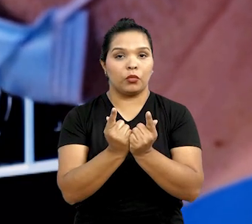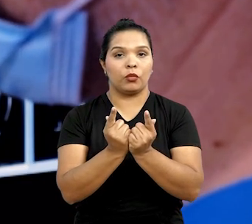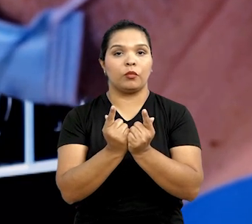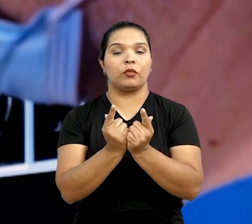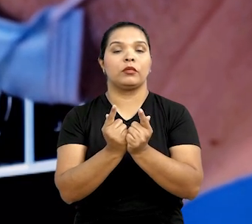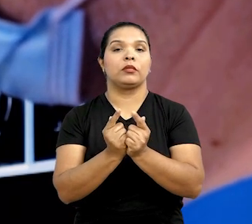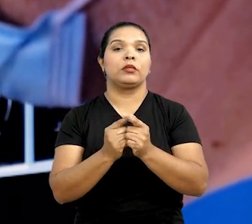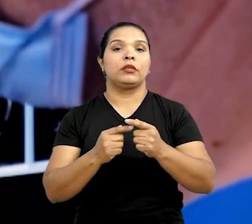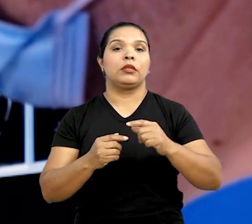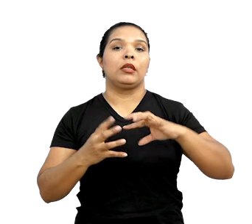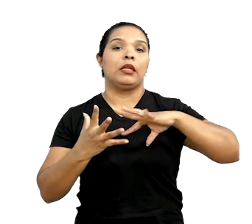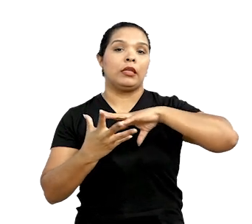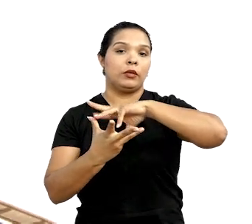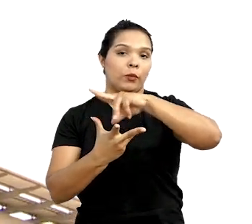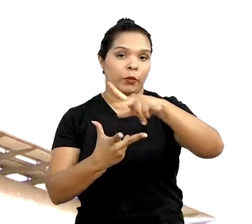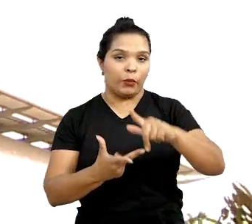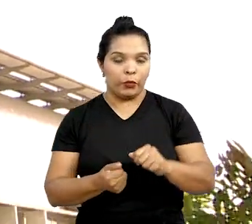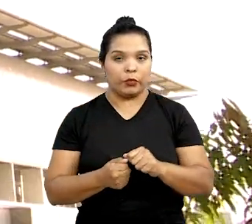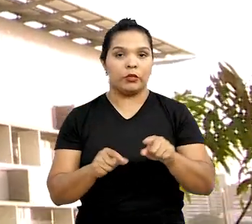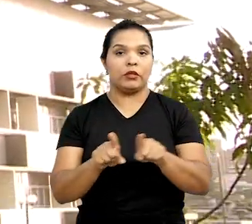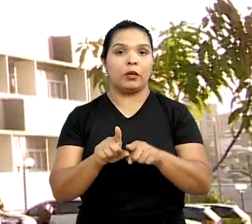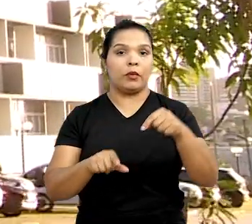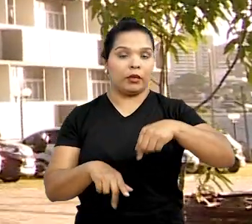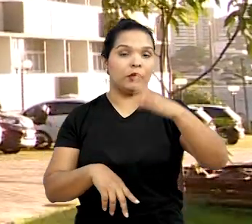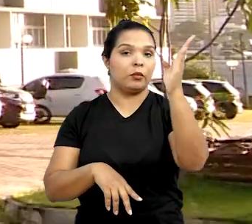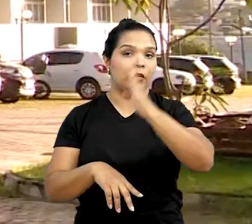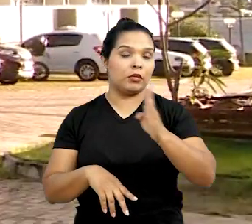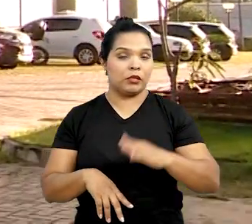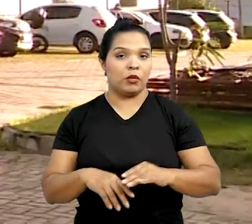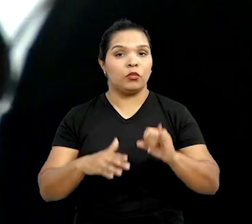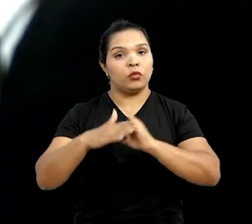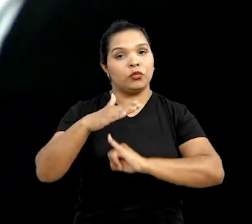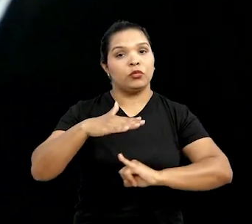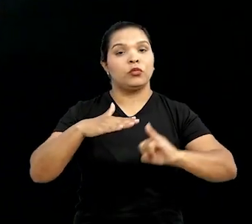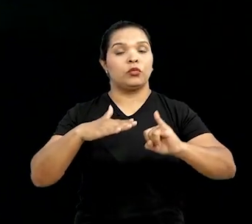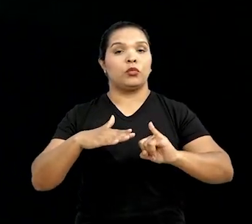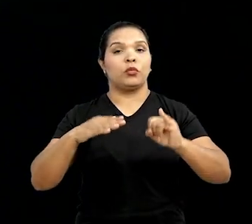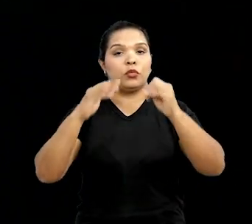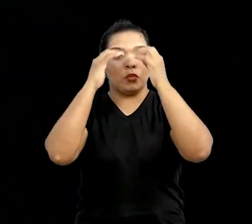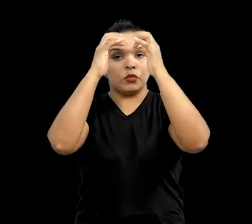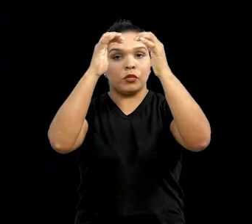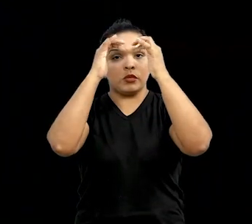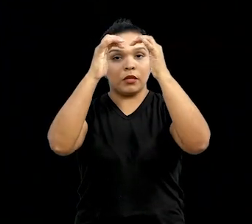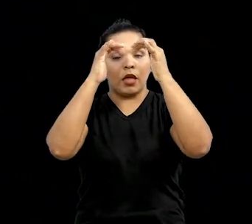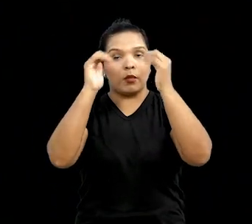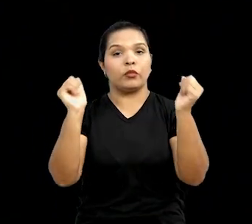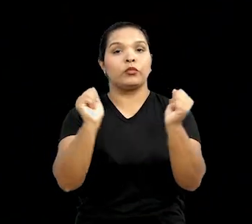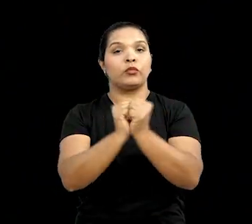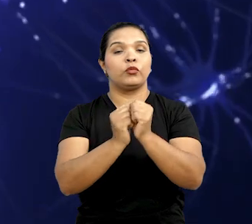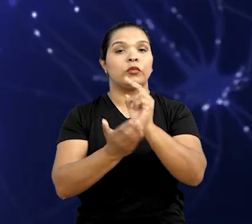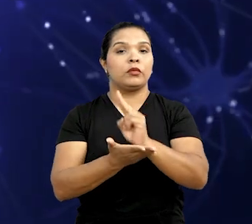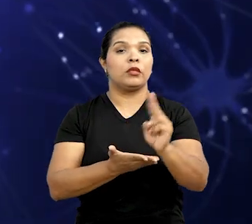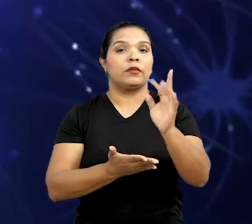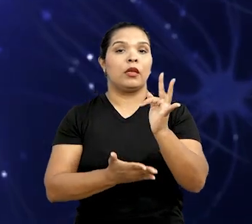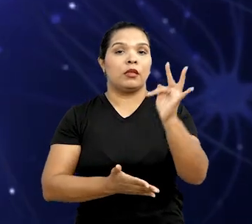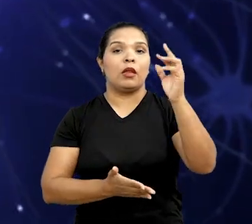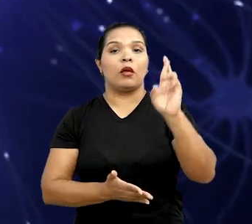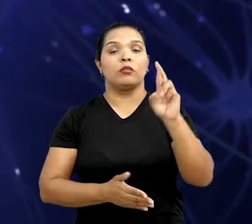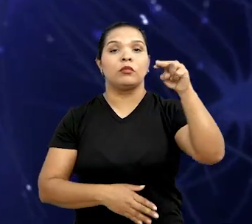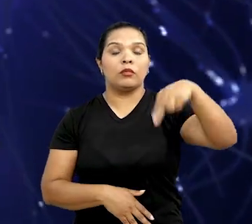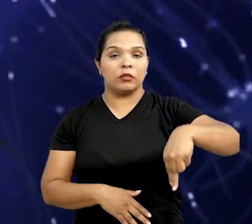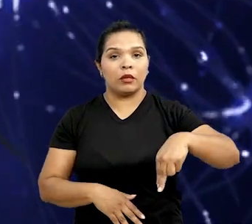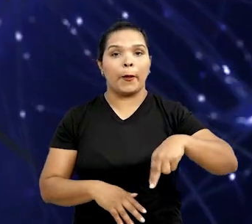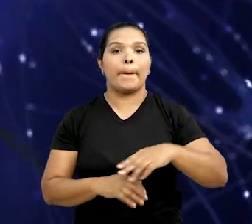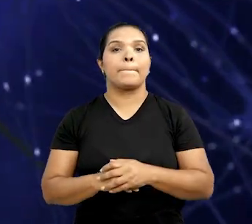nacionais e internacionais, pesquisadores do Instituto do Cérebro da Universidade Federal do Rio Grande do Norte analisam